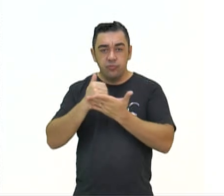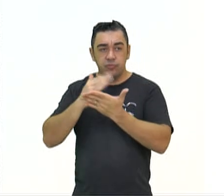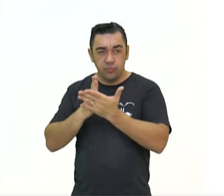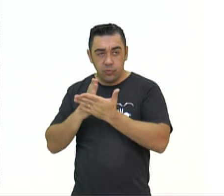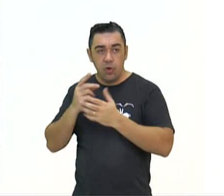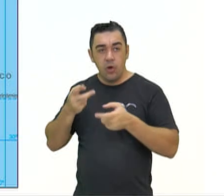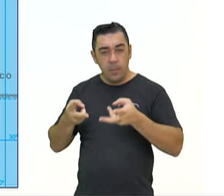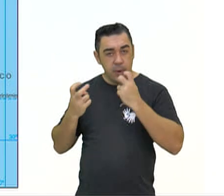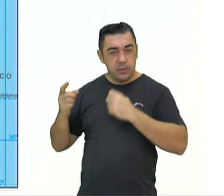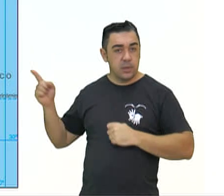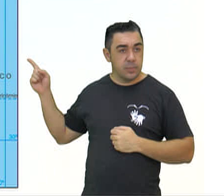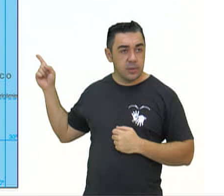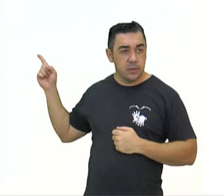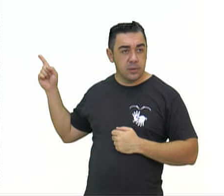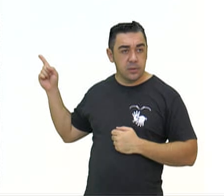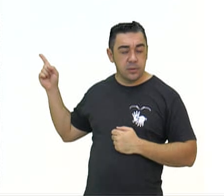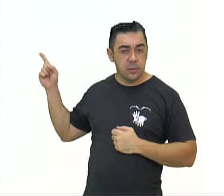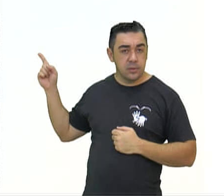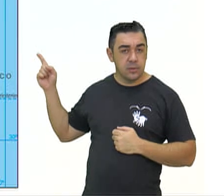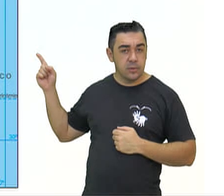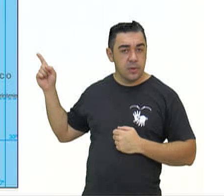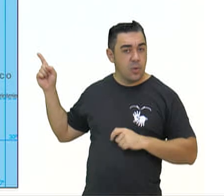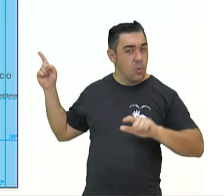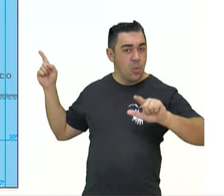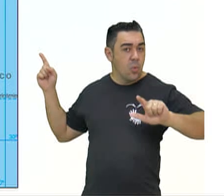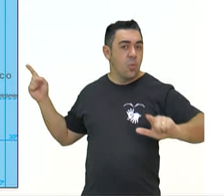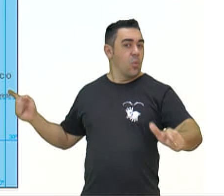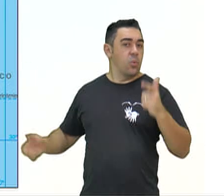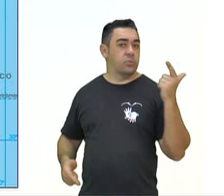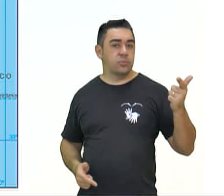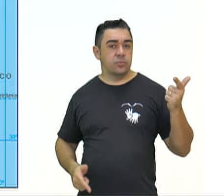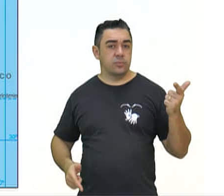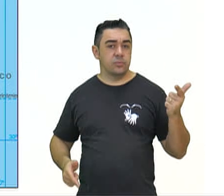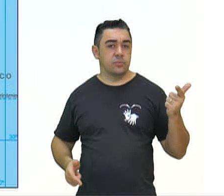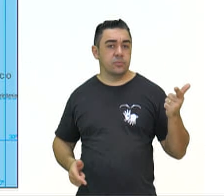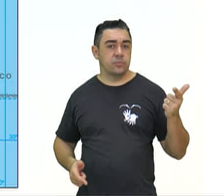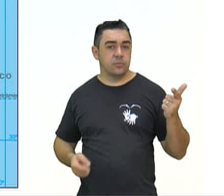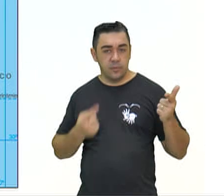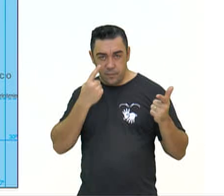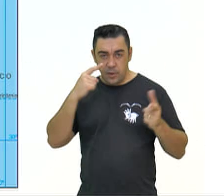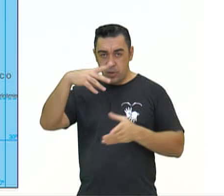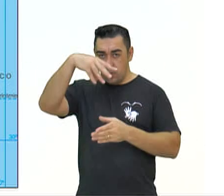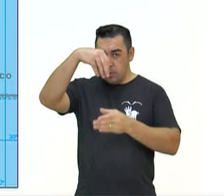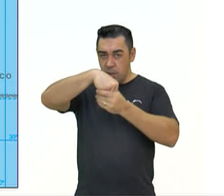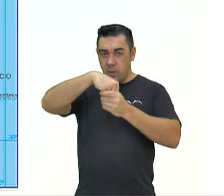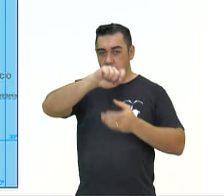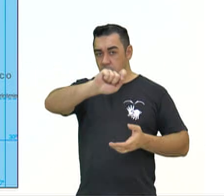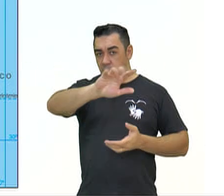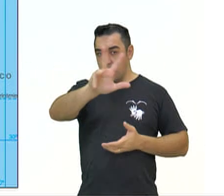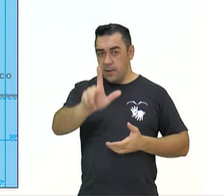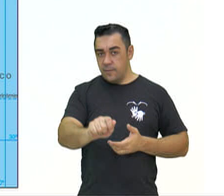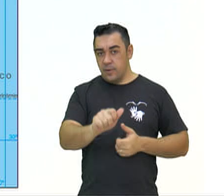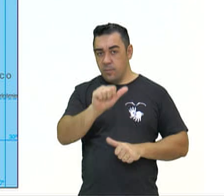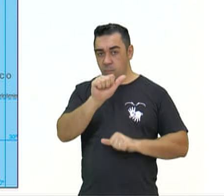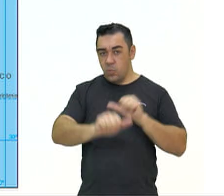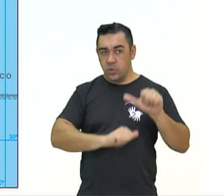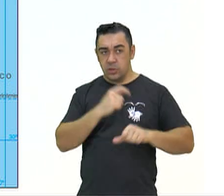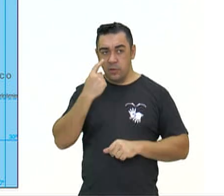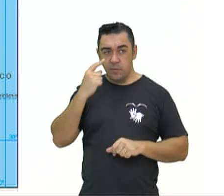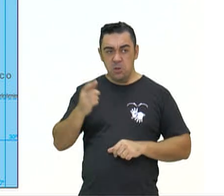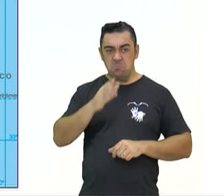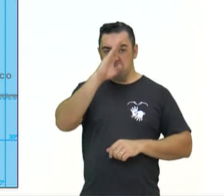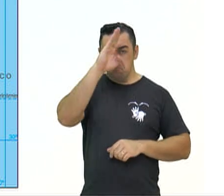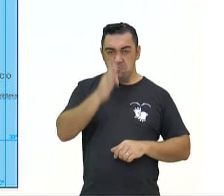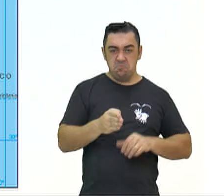O desenho é completamente outro, né? Do ponto de vista interno, certo? Você vê linhas